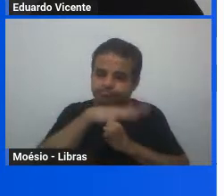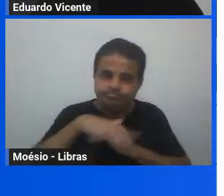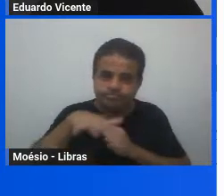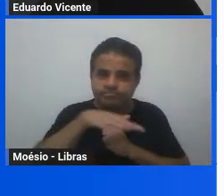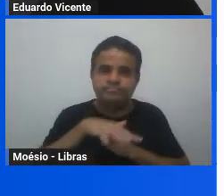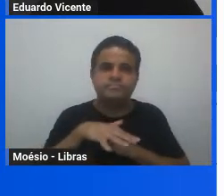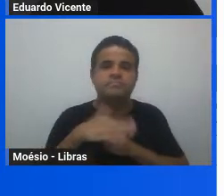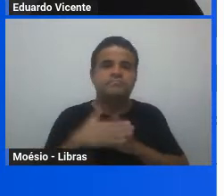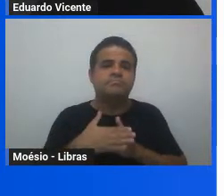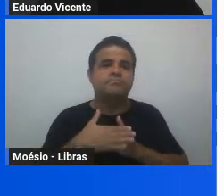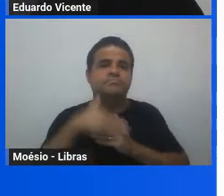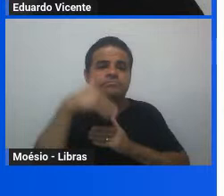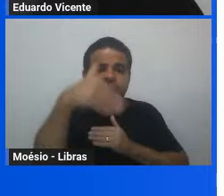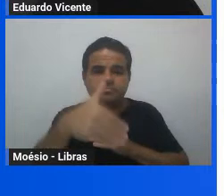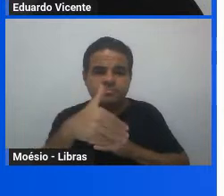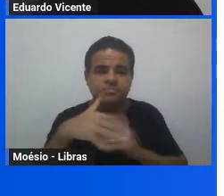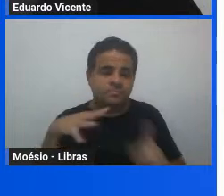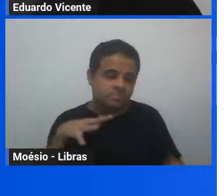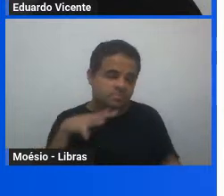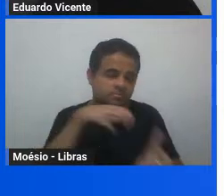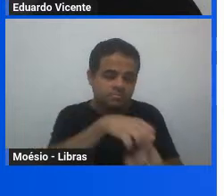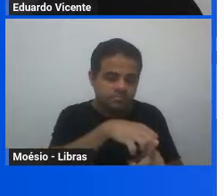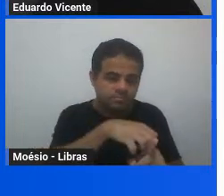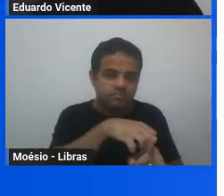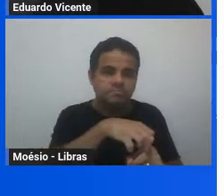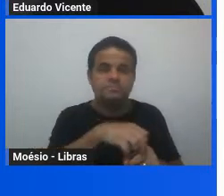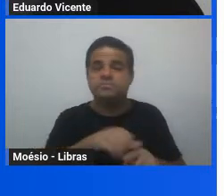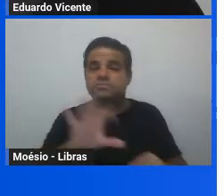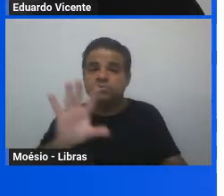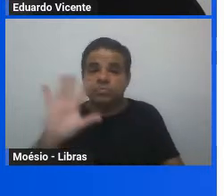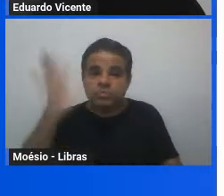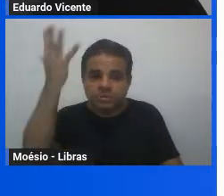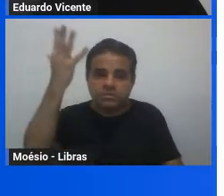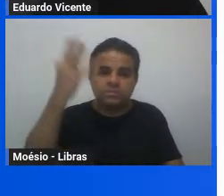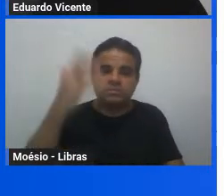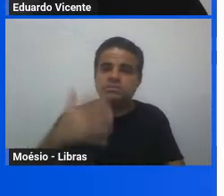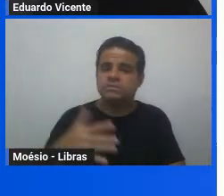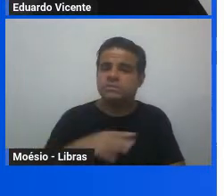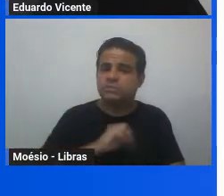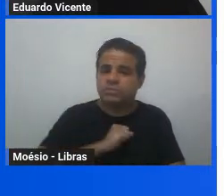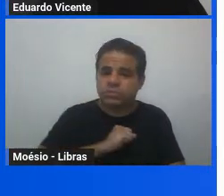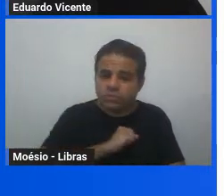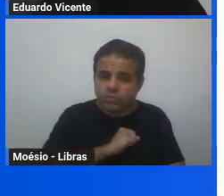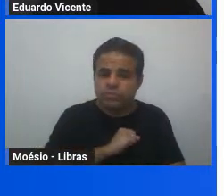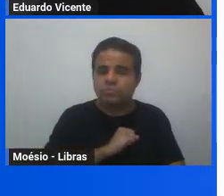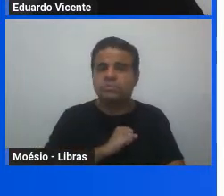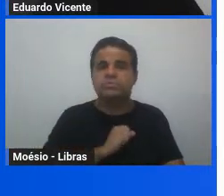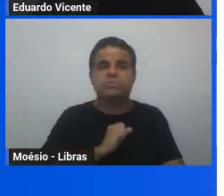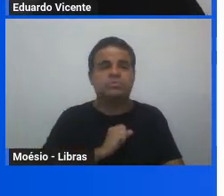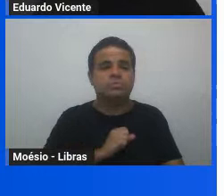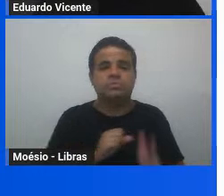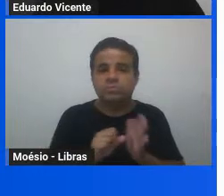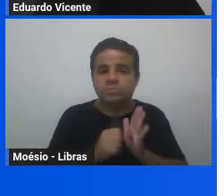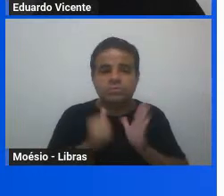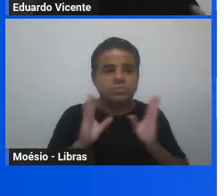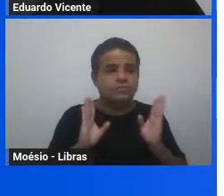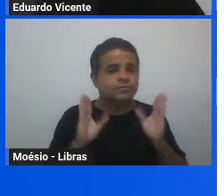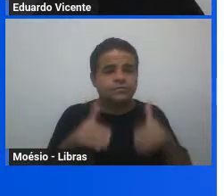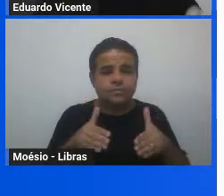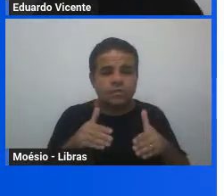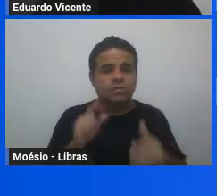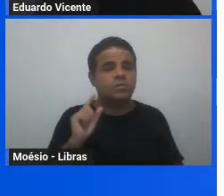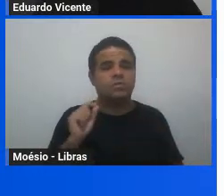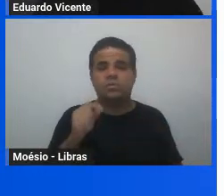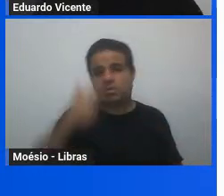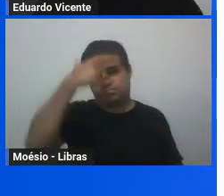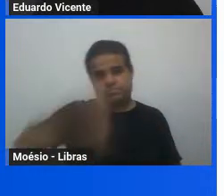acidente. Quando você se depara em uma situação de possível parada cardiorrespiratória, o seu primeiro foco deve ser você